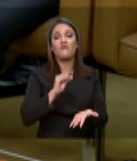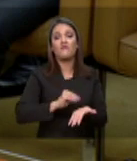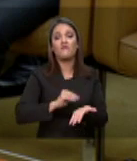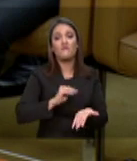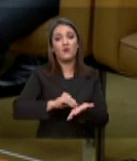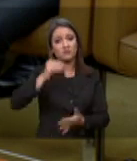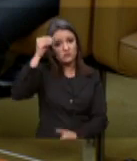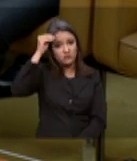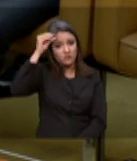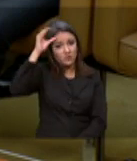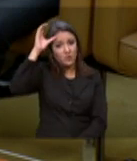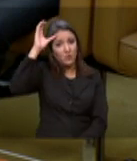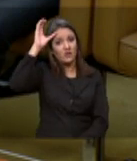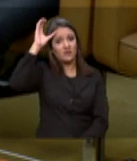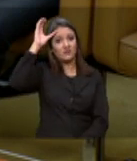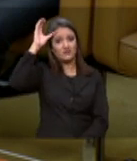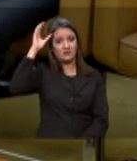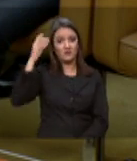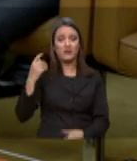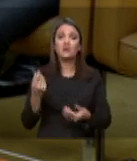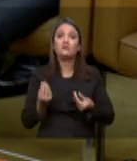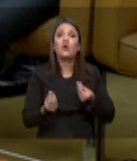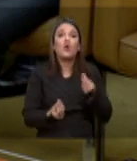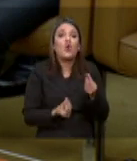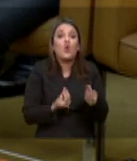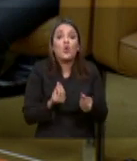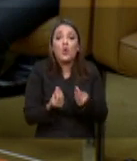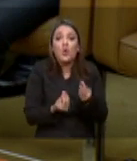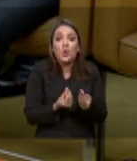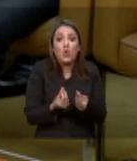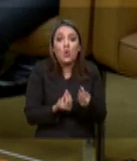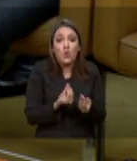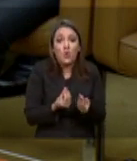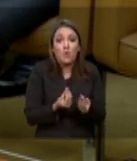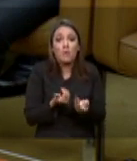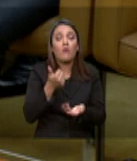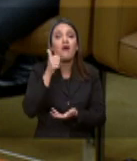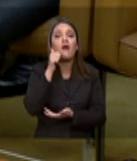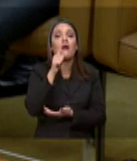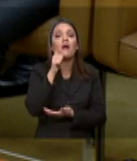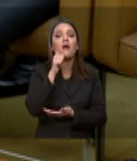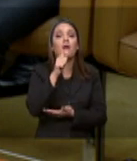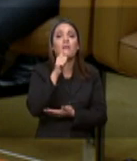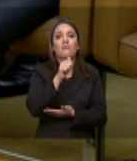conhecimento de como a mulher trataria